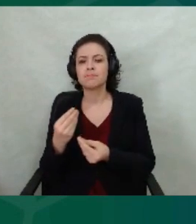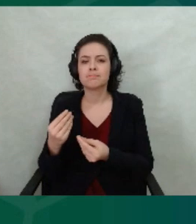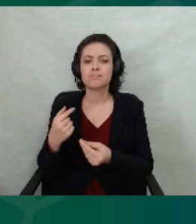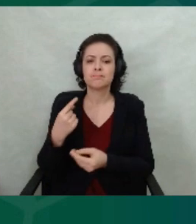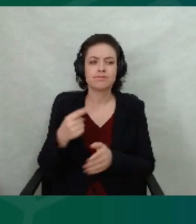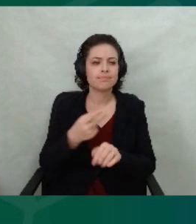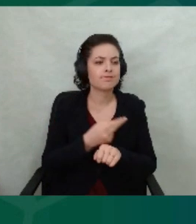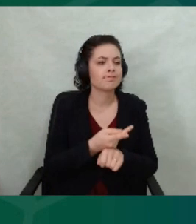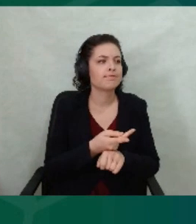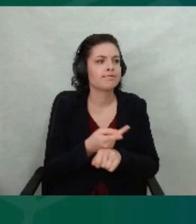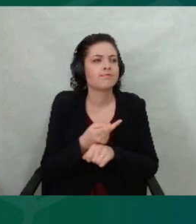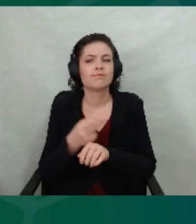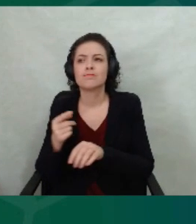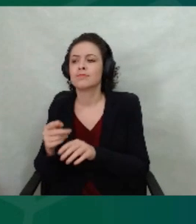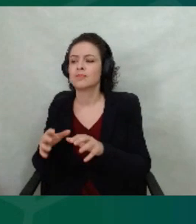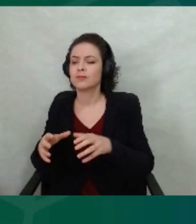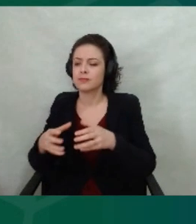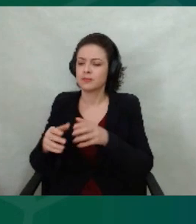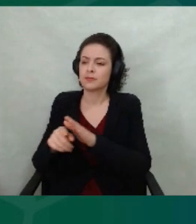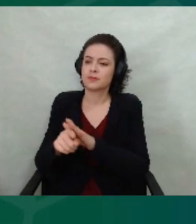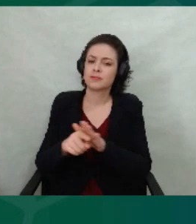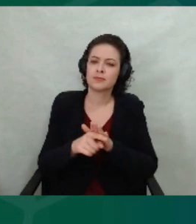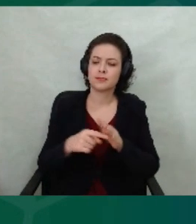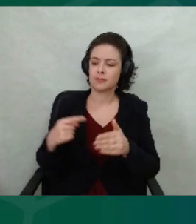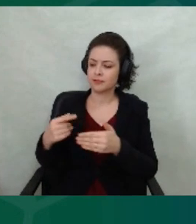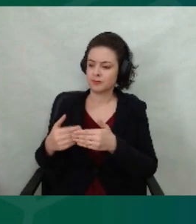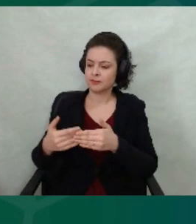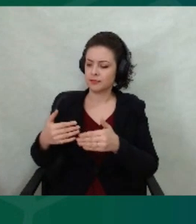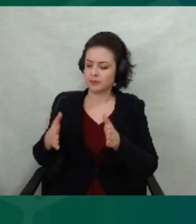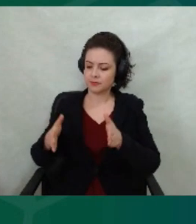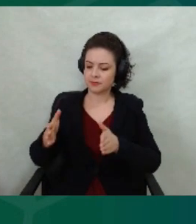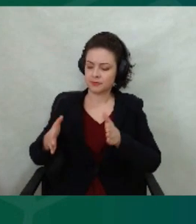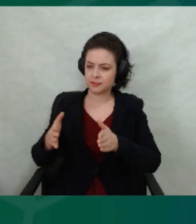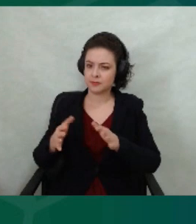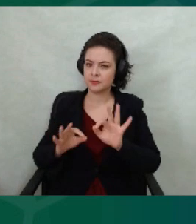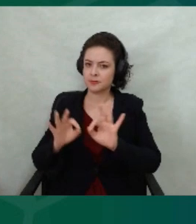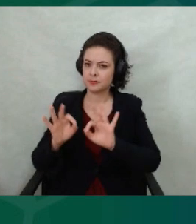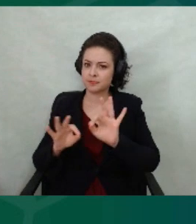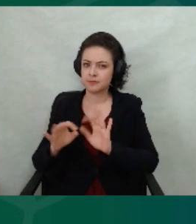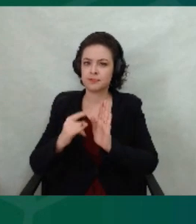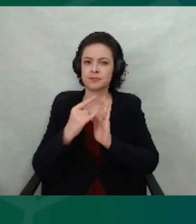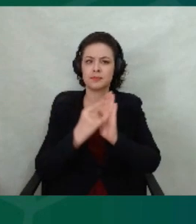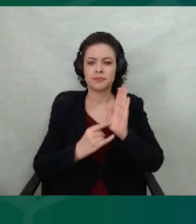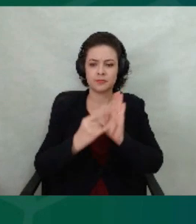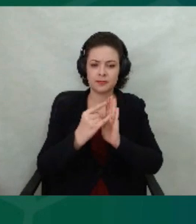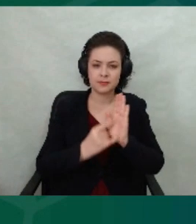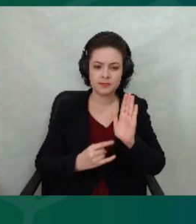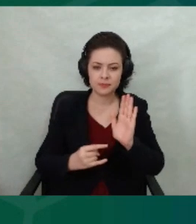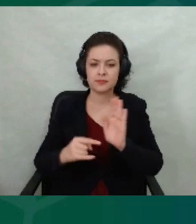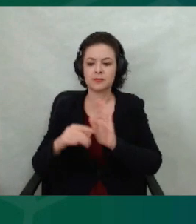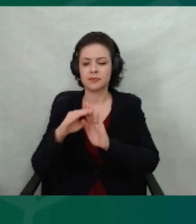toda a equipe, e a gente, no decorrer desse período, fomos elaborando documentos,